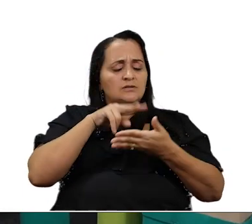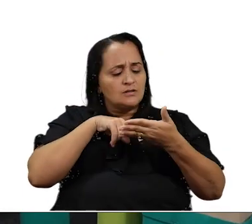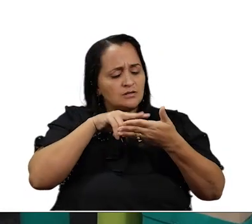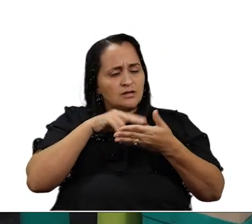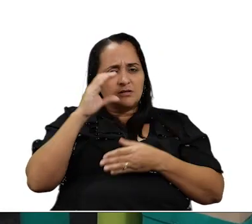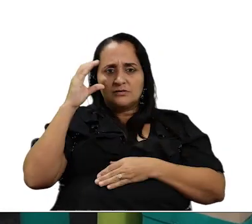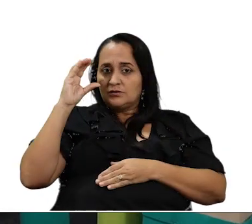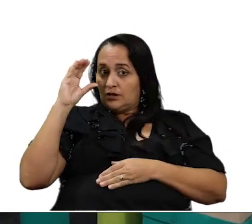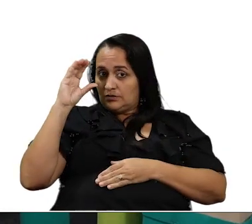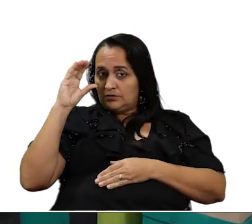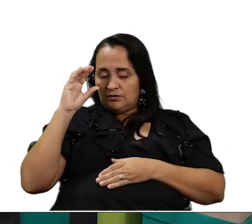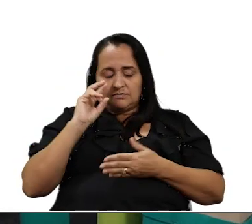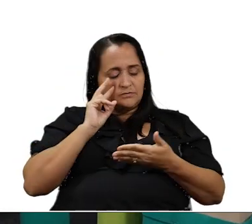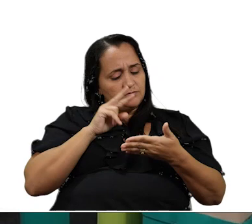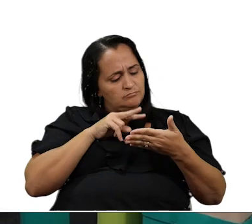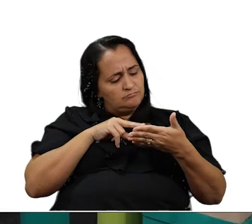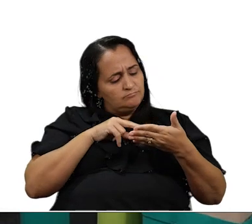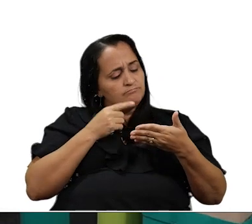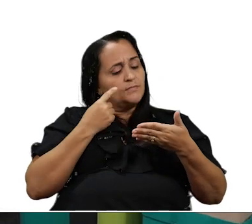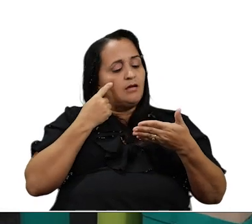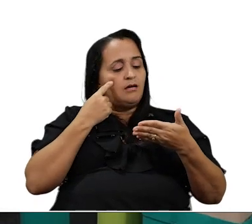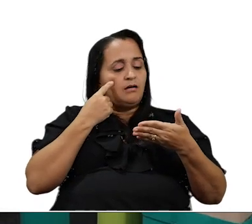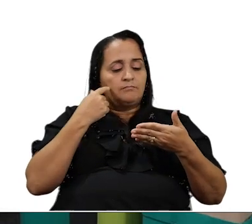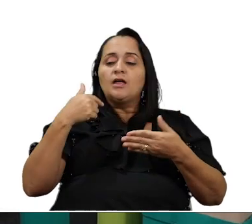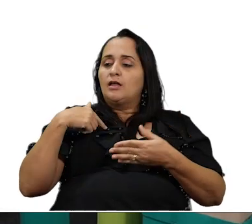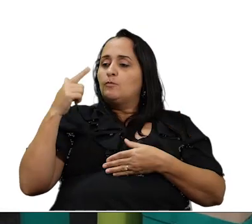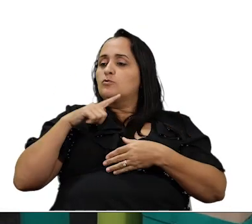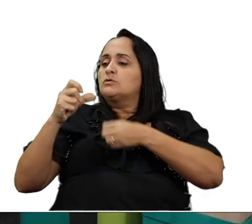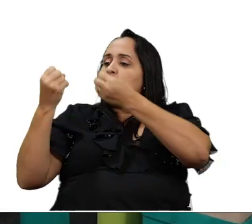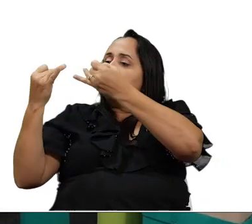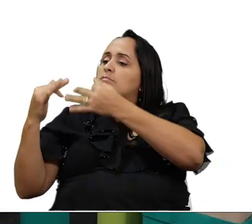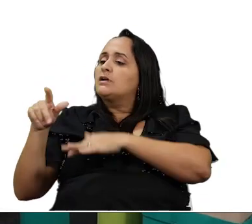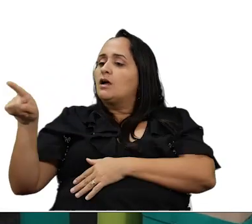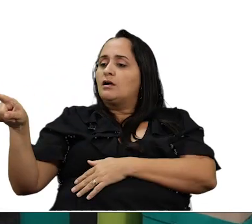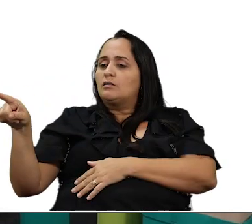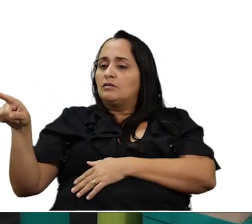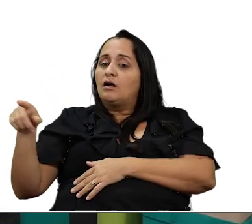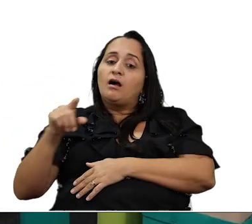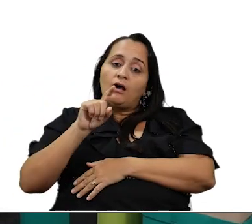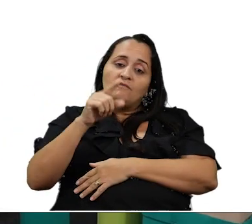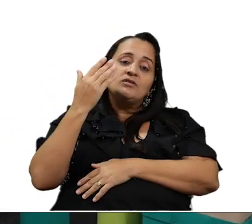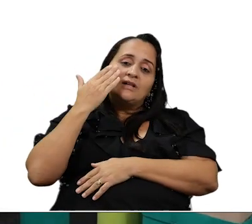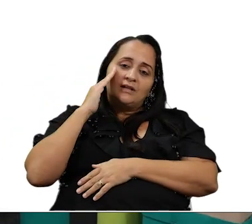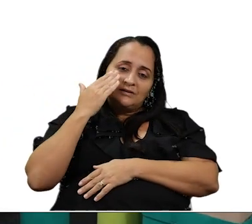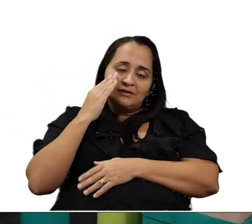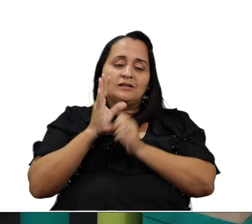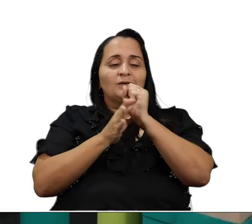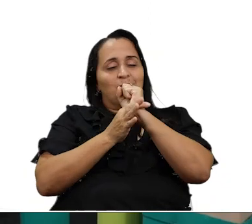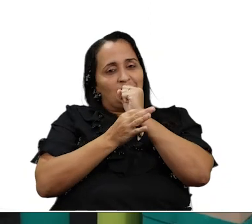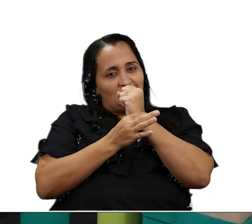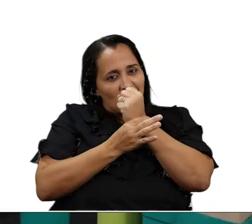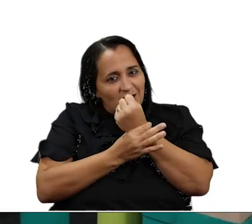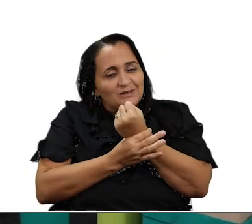você conseguir explicar para outra pessoa aquilo que você leu, então quer dizer que você